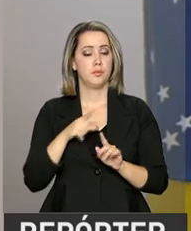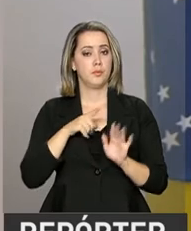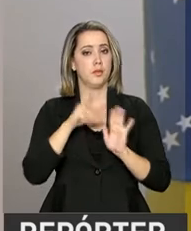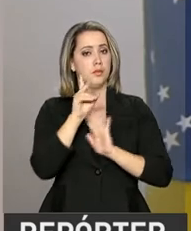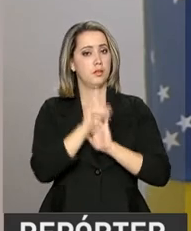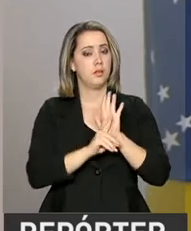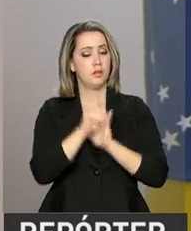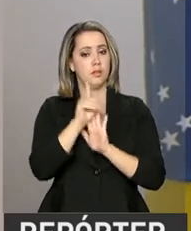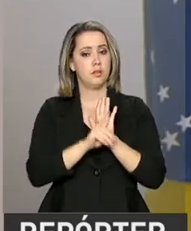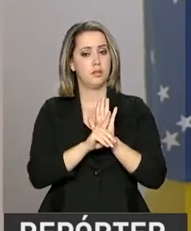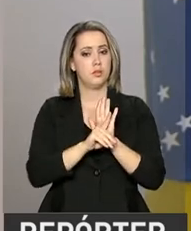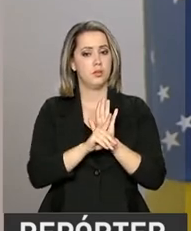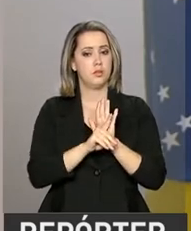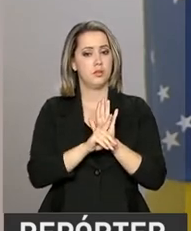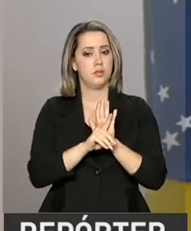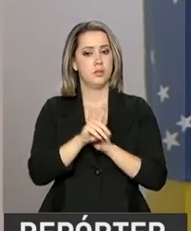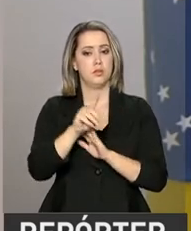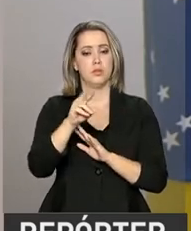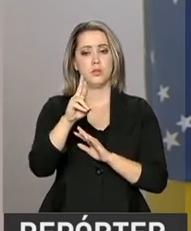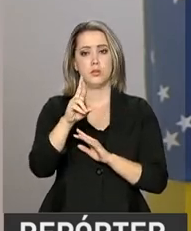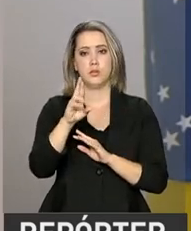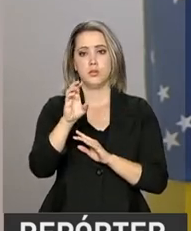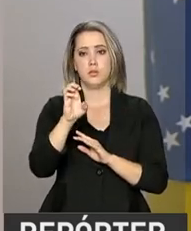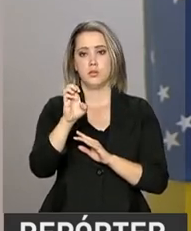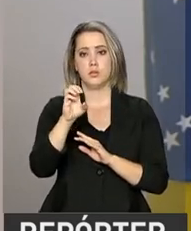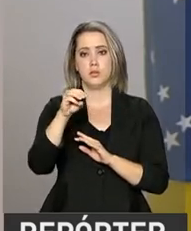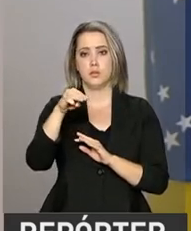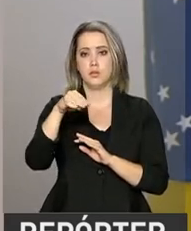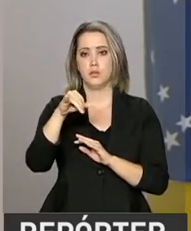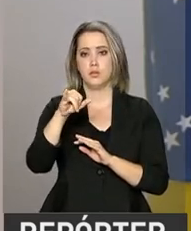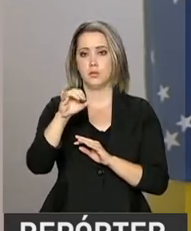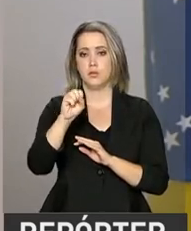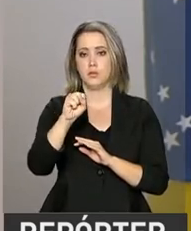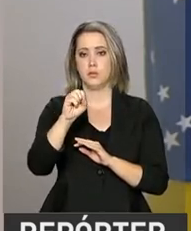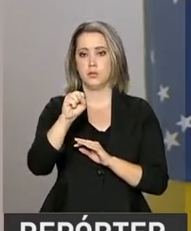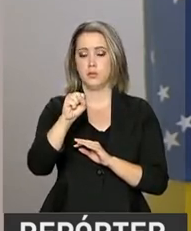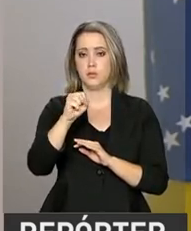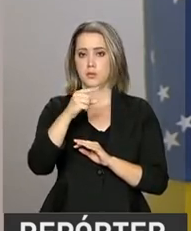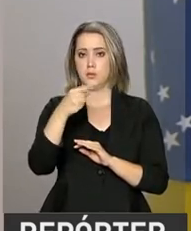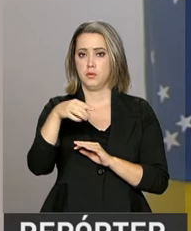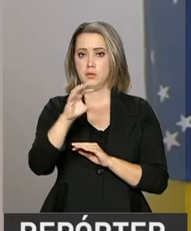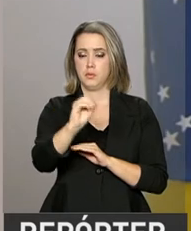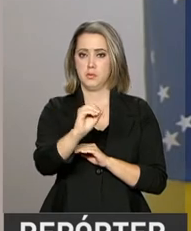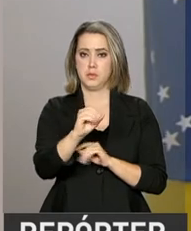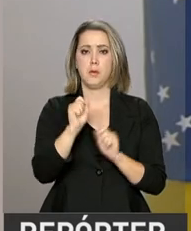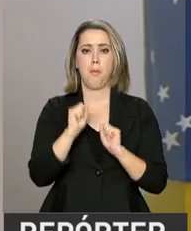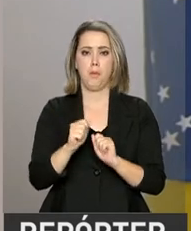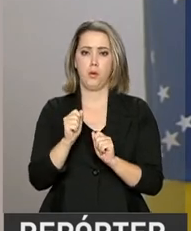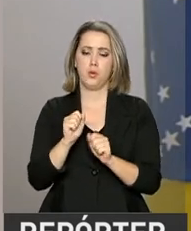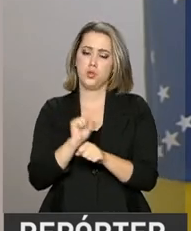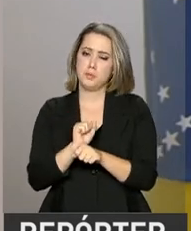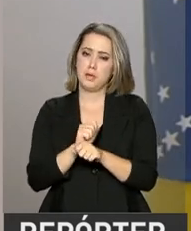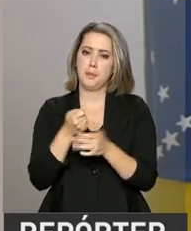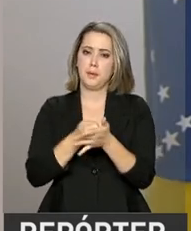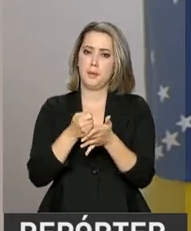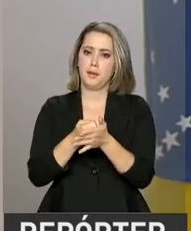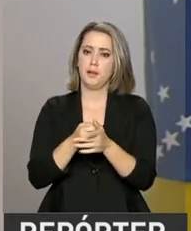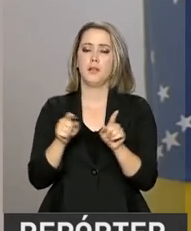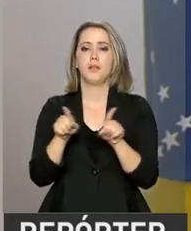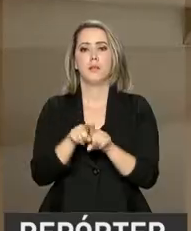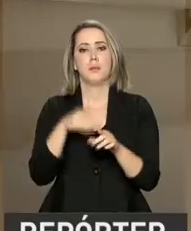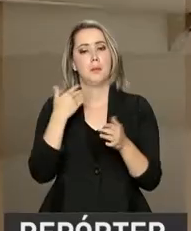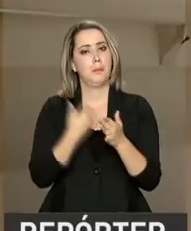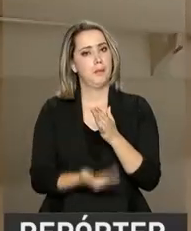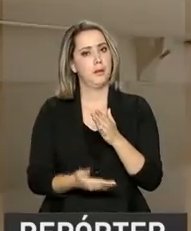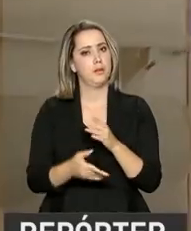aqui é chamada de remissão que a possibilidade se ficar algum período sem pagar o plano ele também perde esse direito